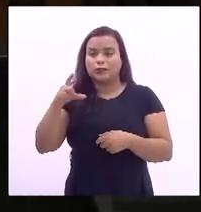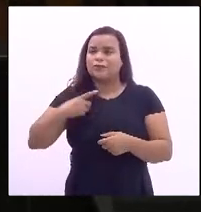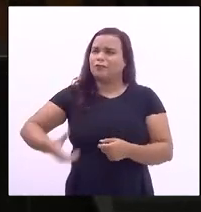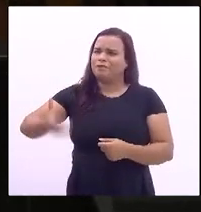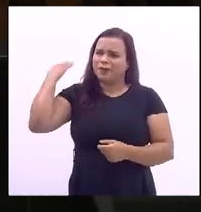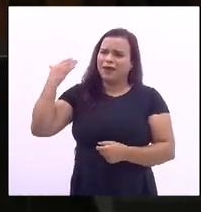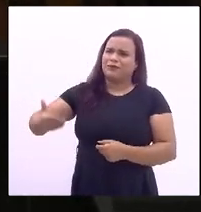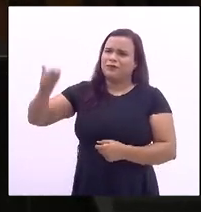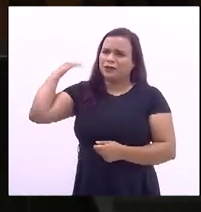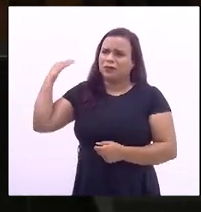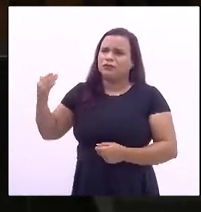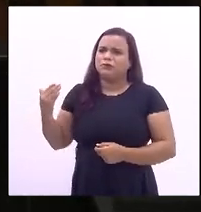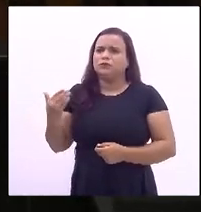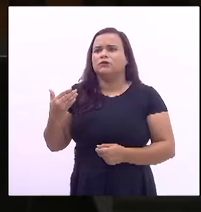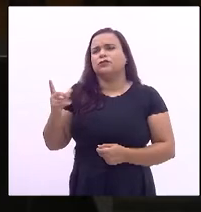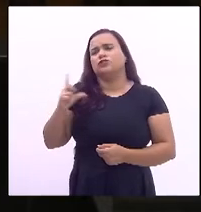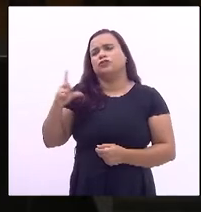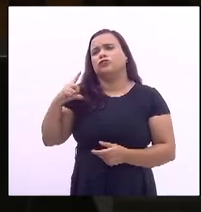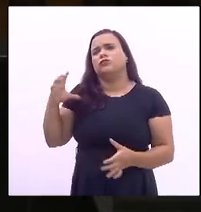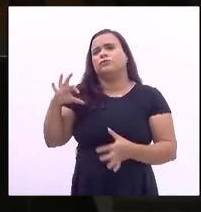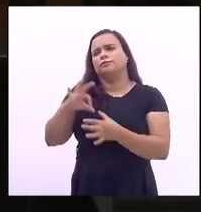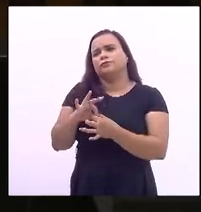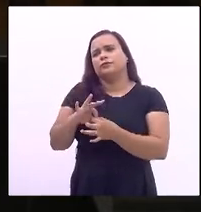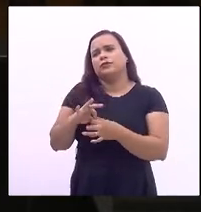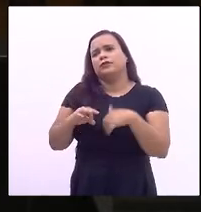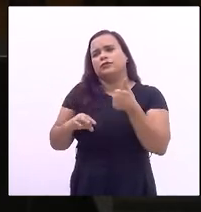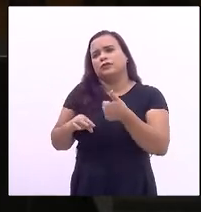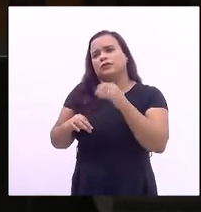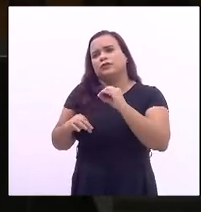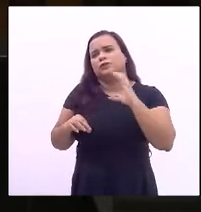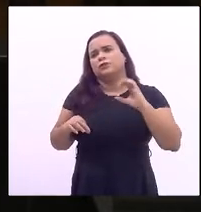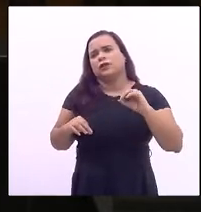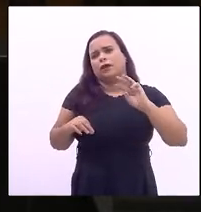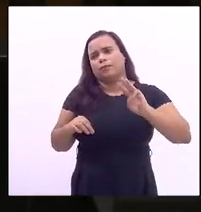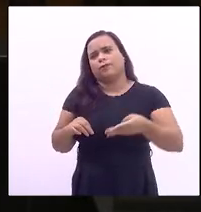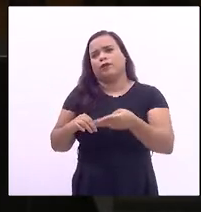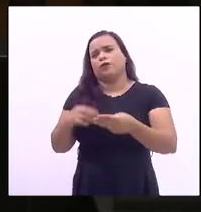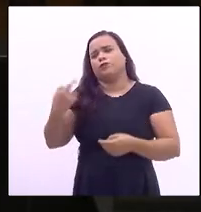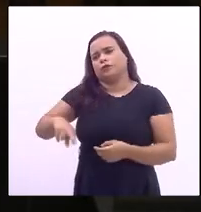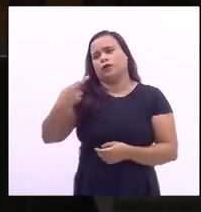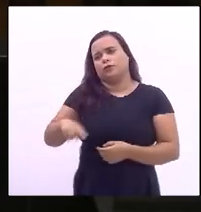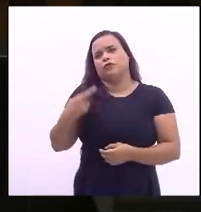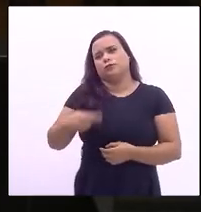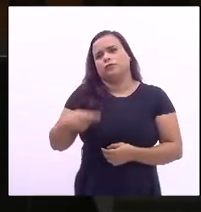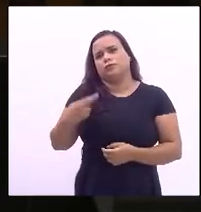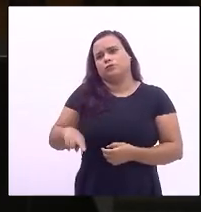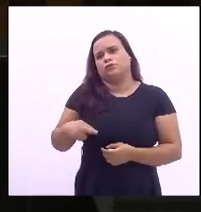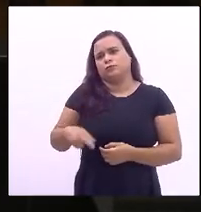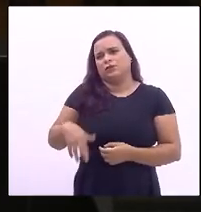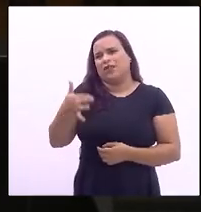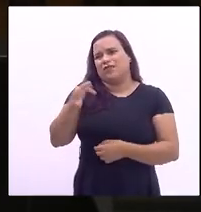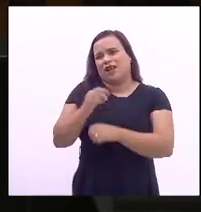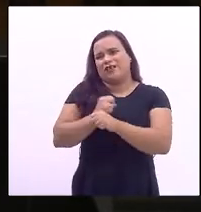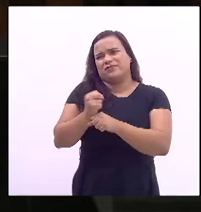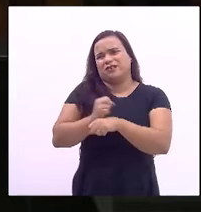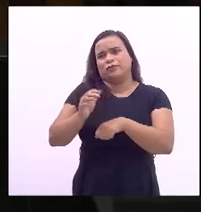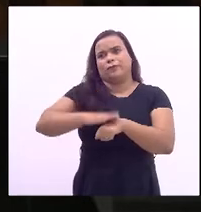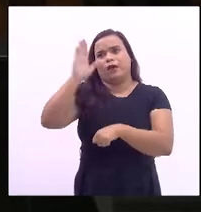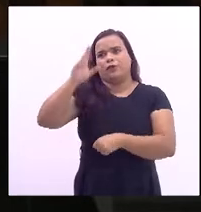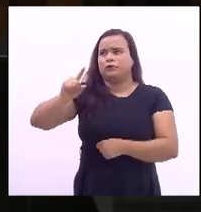que na época envolvia 100 milhões de reais e há mais de dez anos atrás